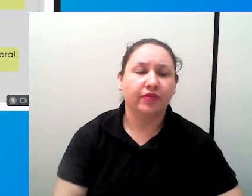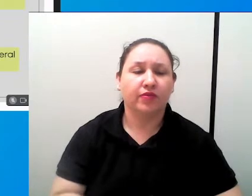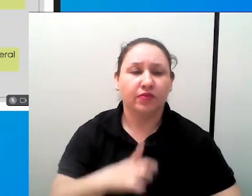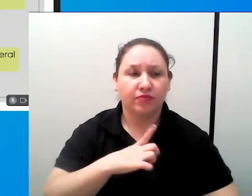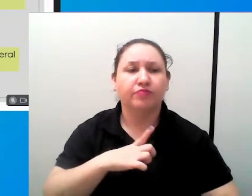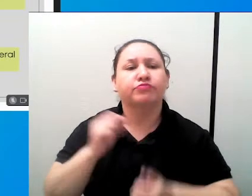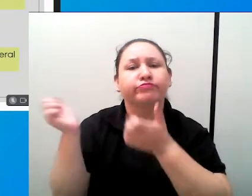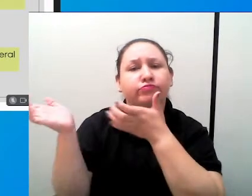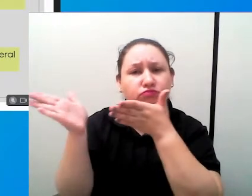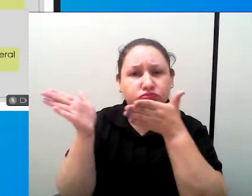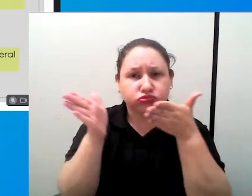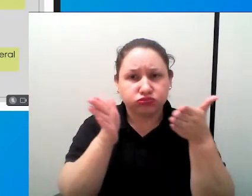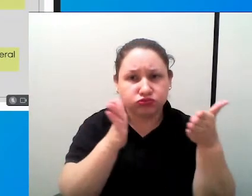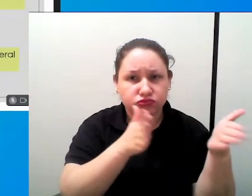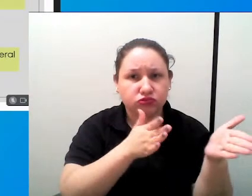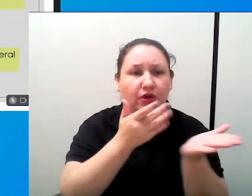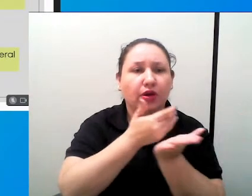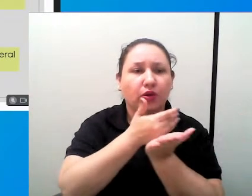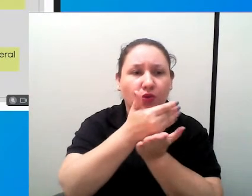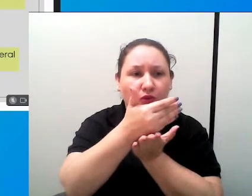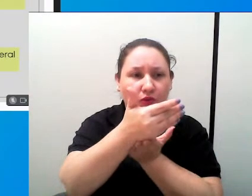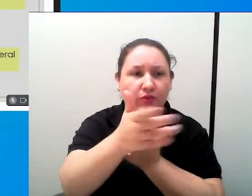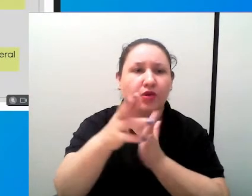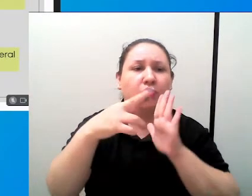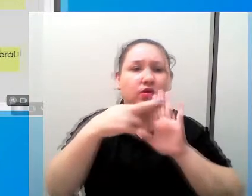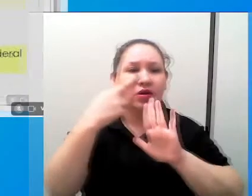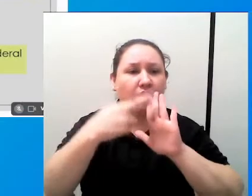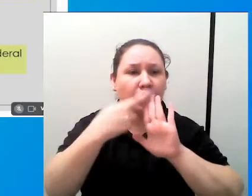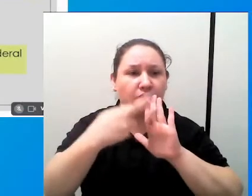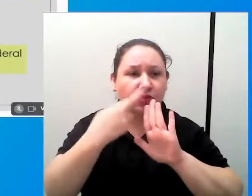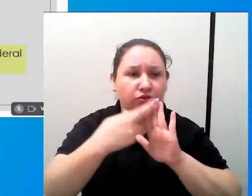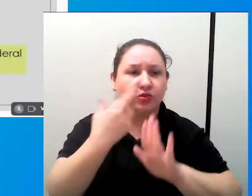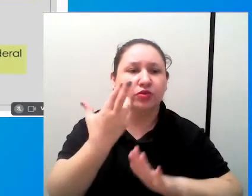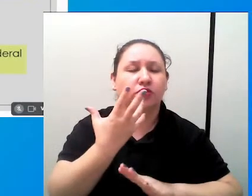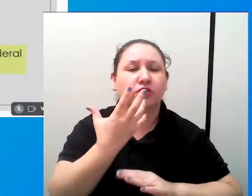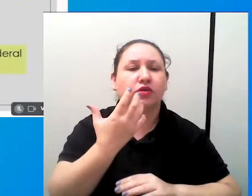ela iniciou por meio da resolução do Conselho Nacional,